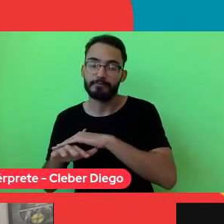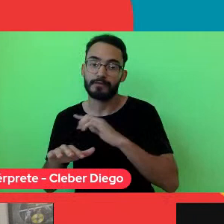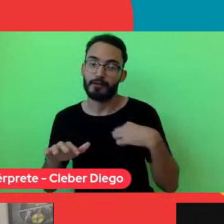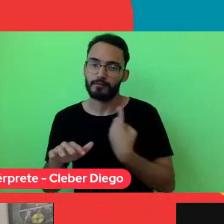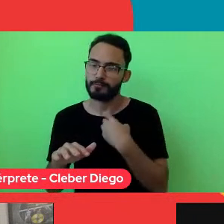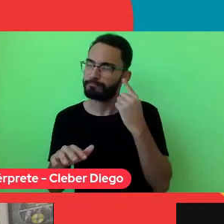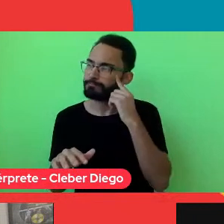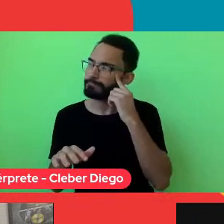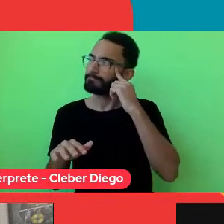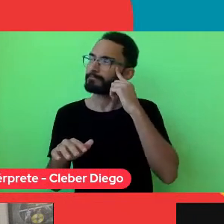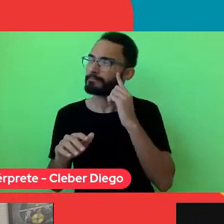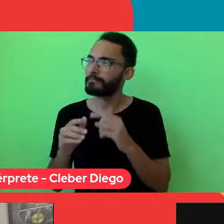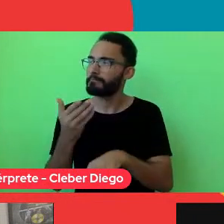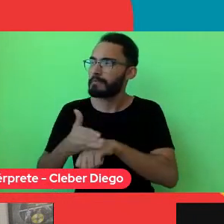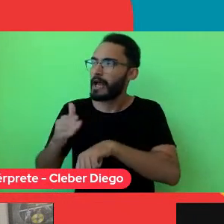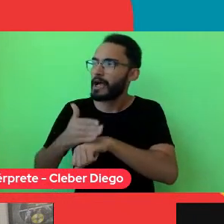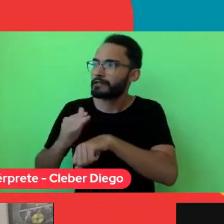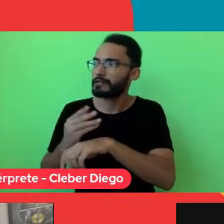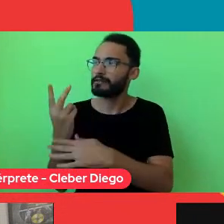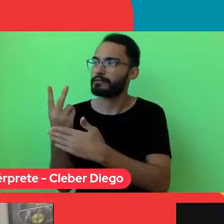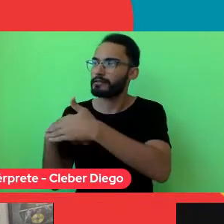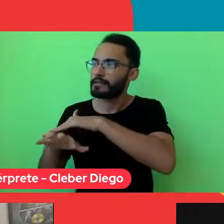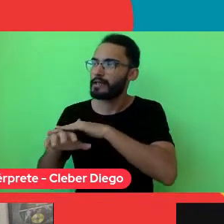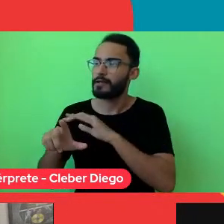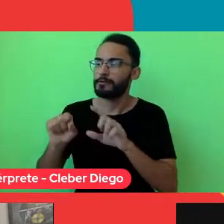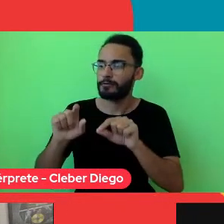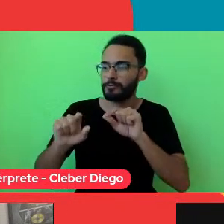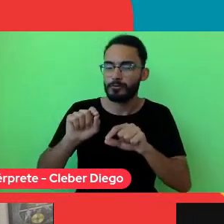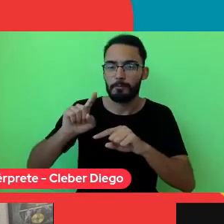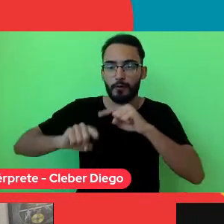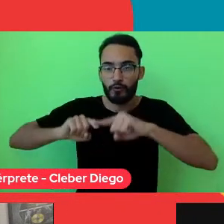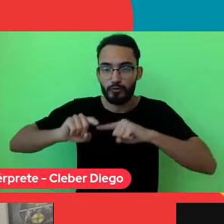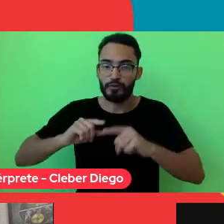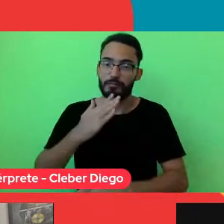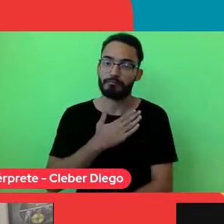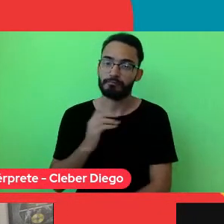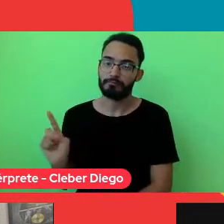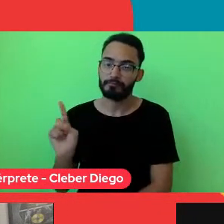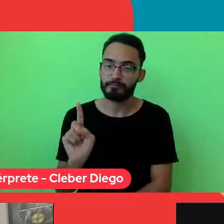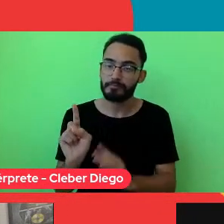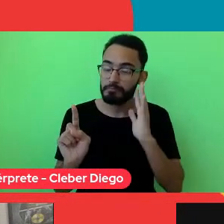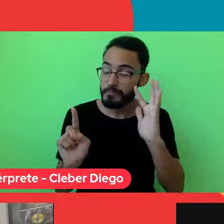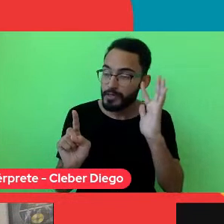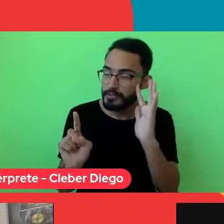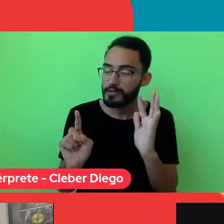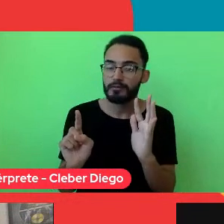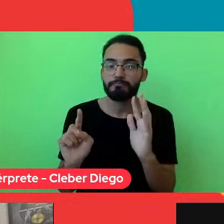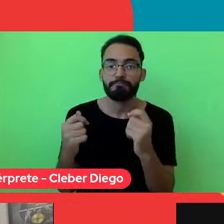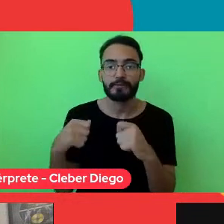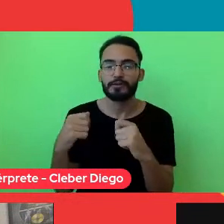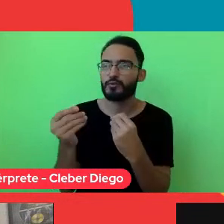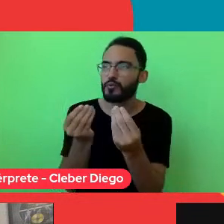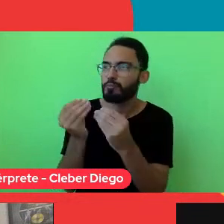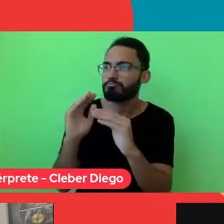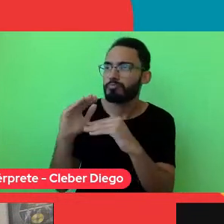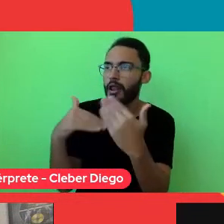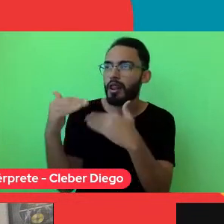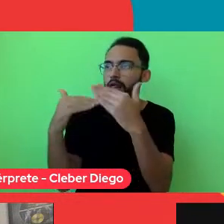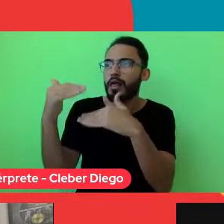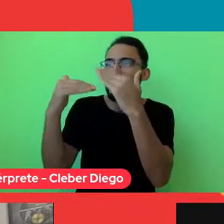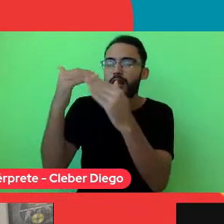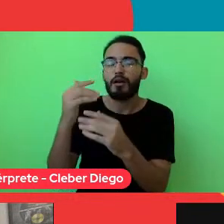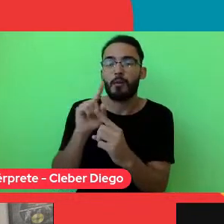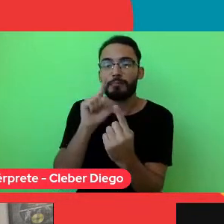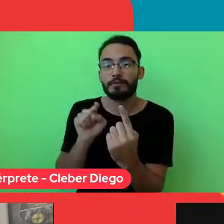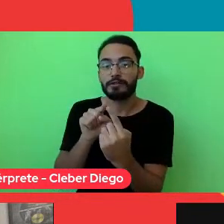na prática do design e da gestão do produto, acho que a minha posição é pensar isso em escala, com objetivos